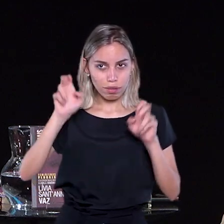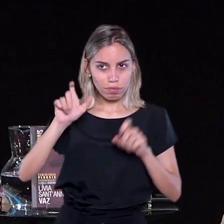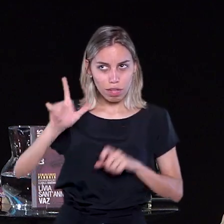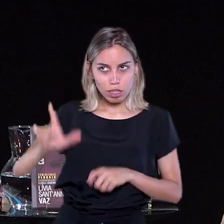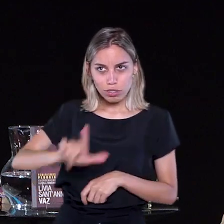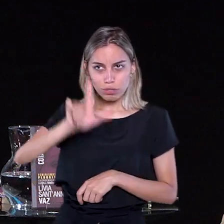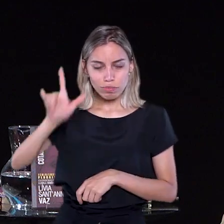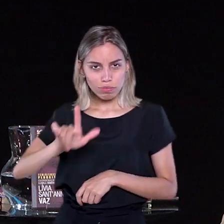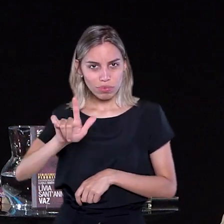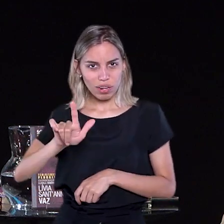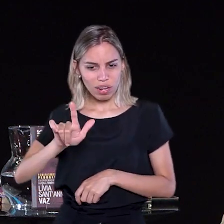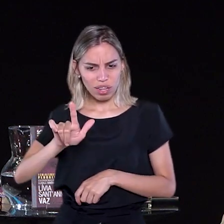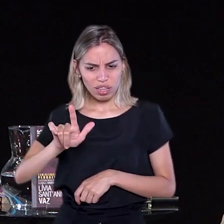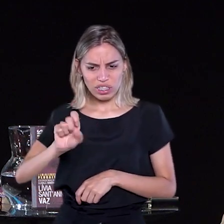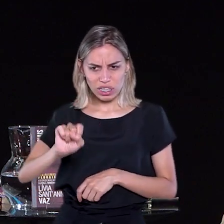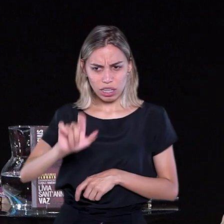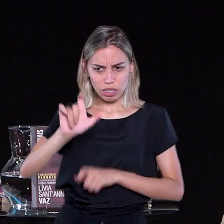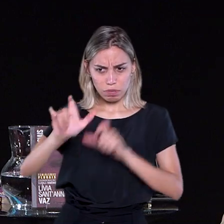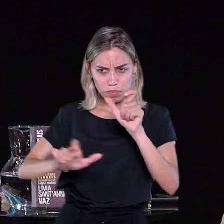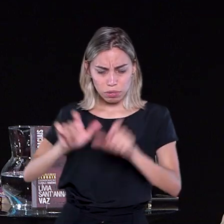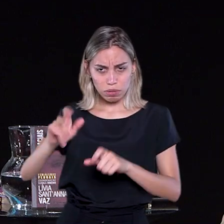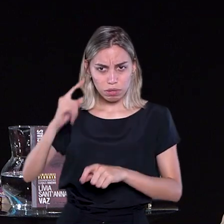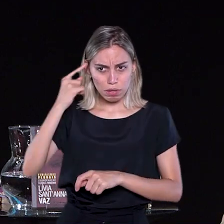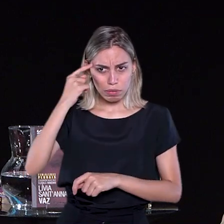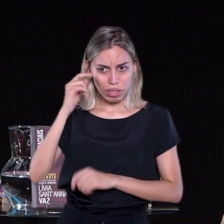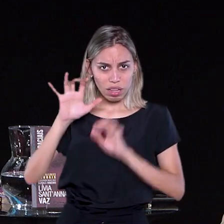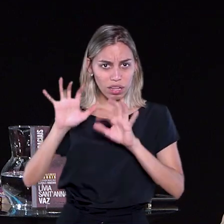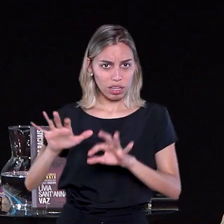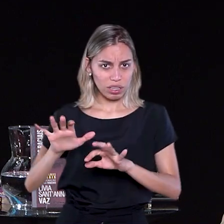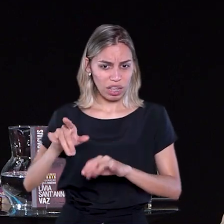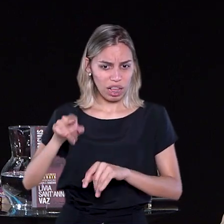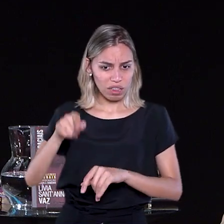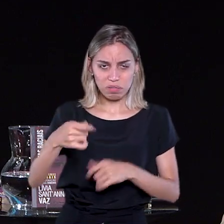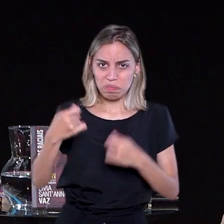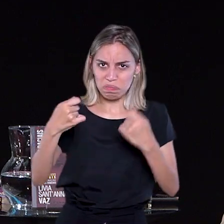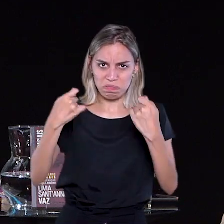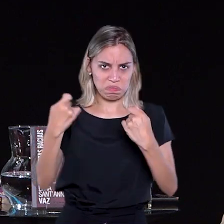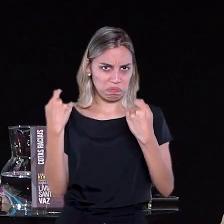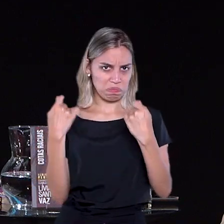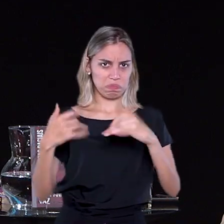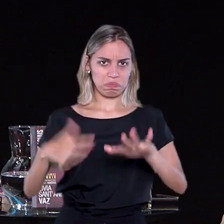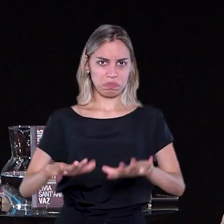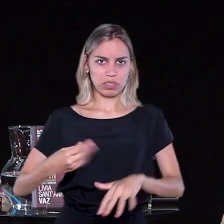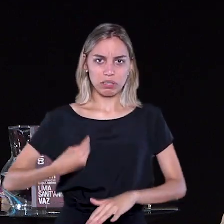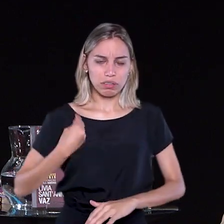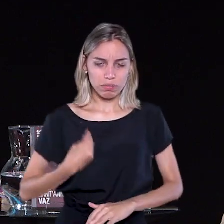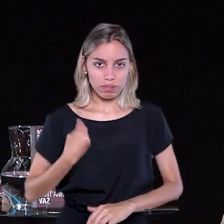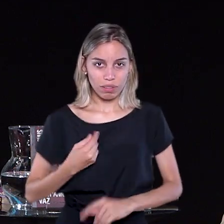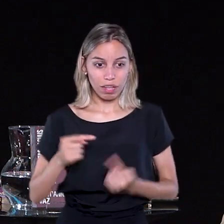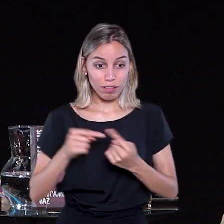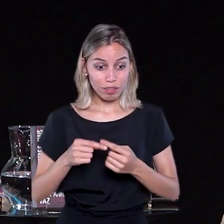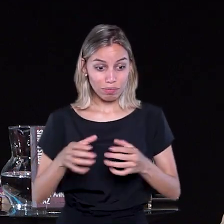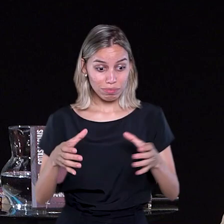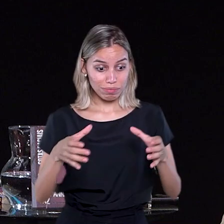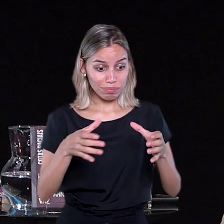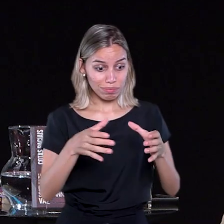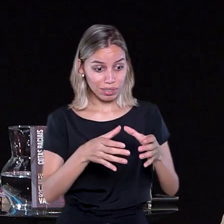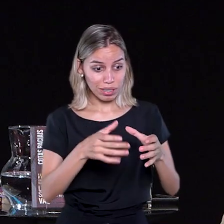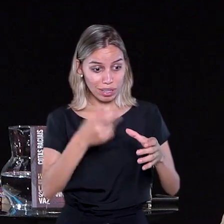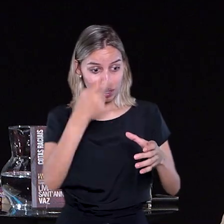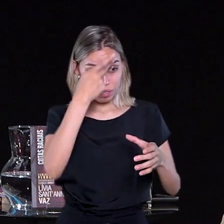que tem conjugação verbal, assim, eu penso, logo eu existo. E quem não pensa conforme